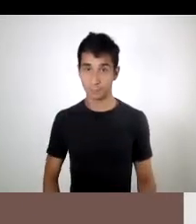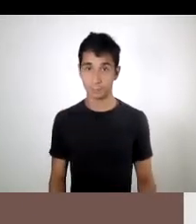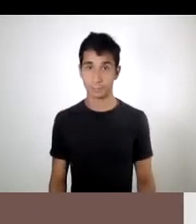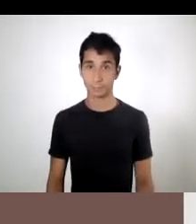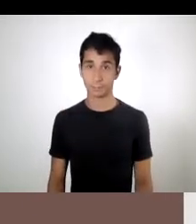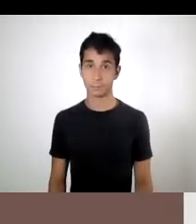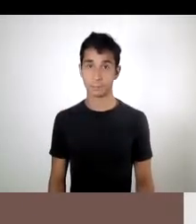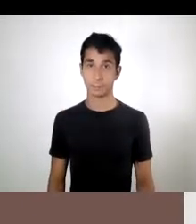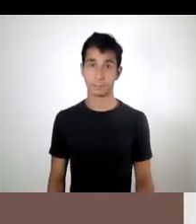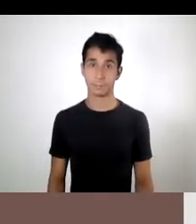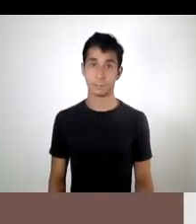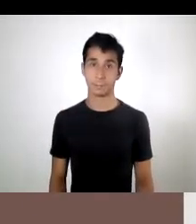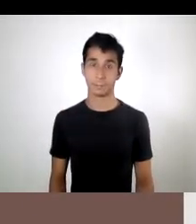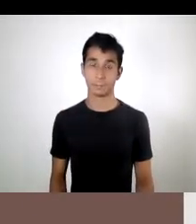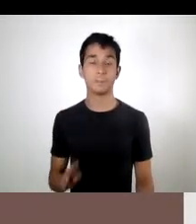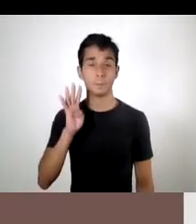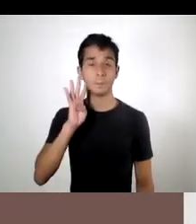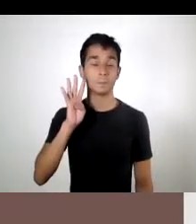Legal.